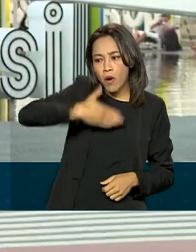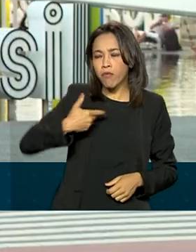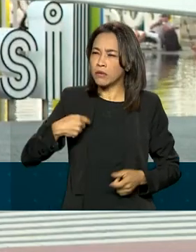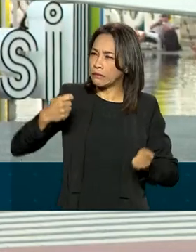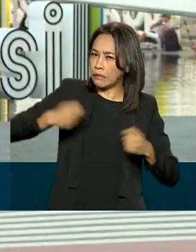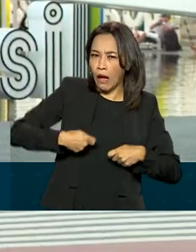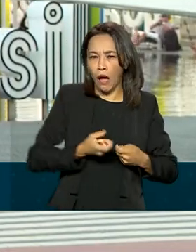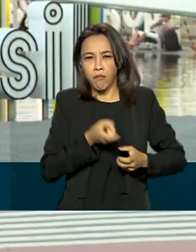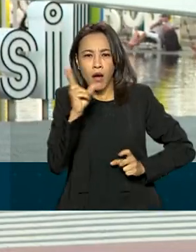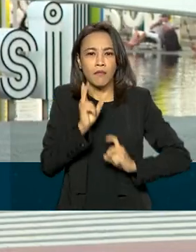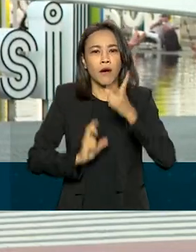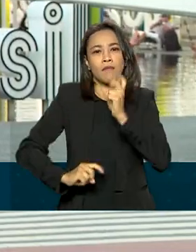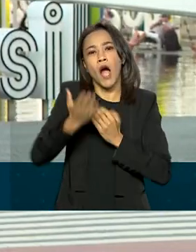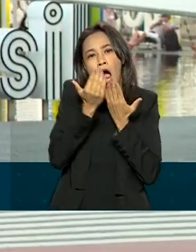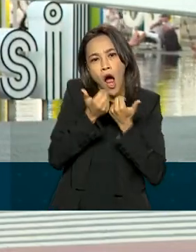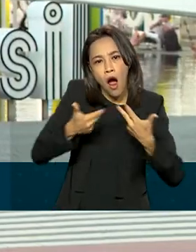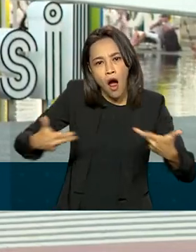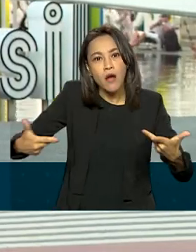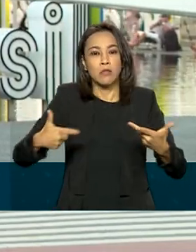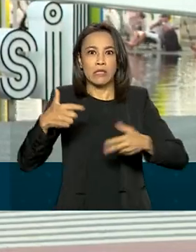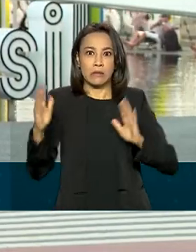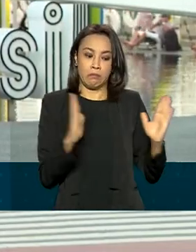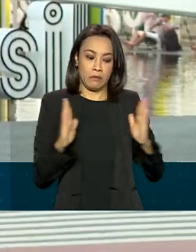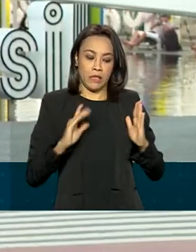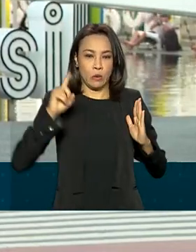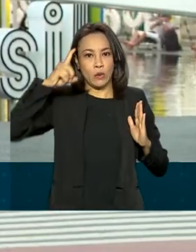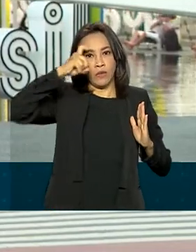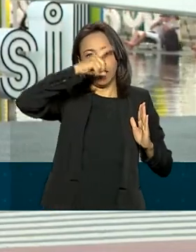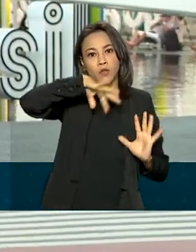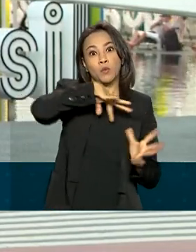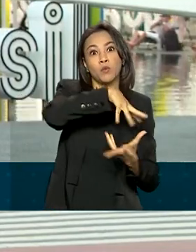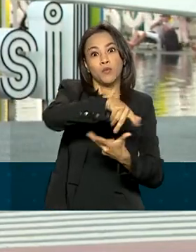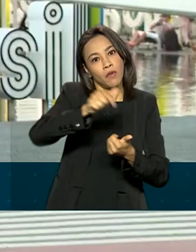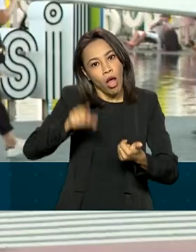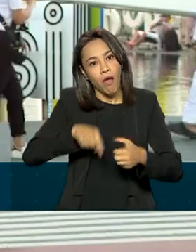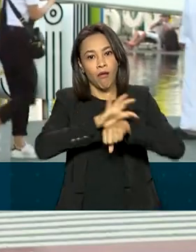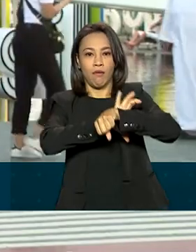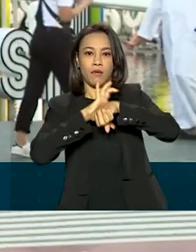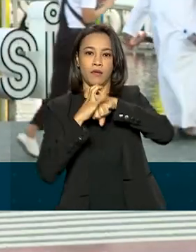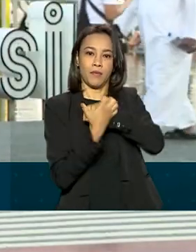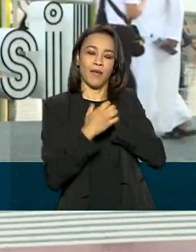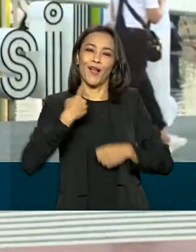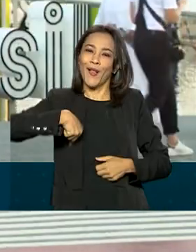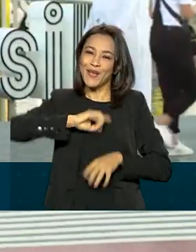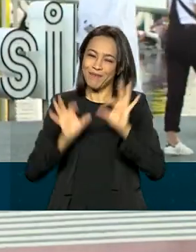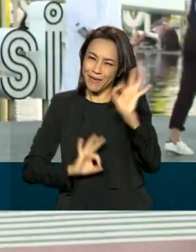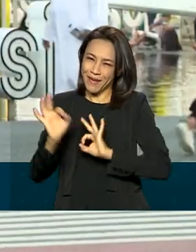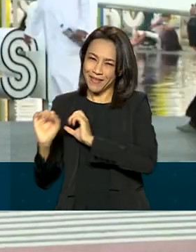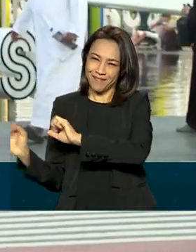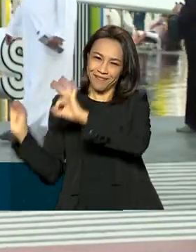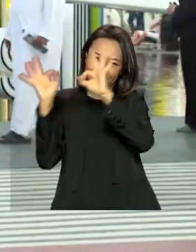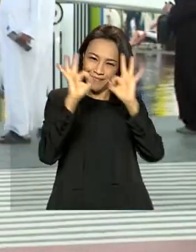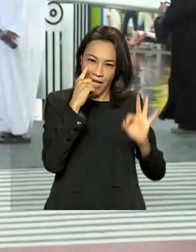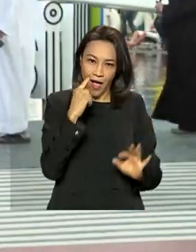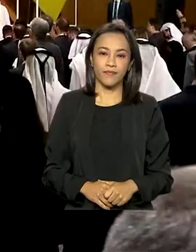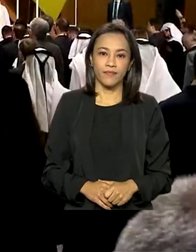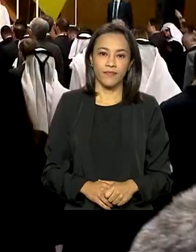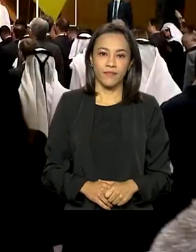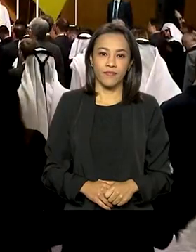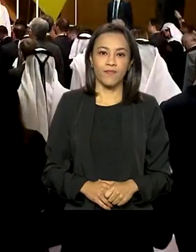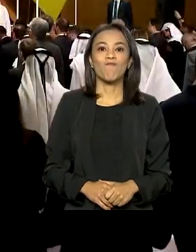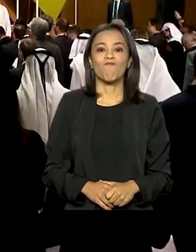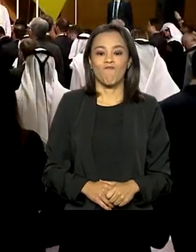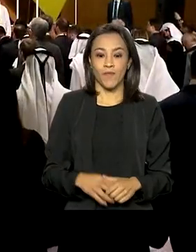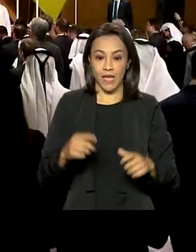fornecer alimentos em um momento bastante complicado para o mundo inteiro. Nós preparamos uma reportagem, vamos ver.